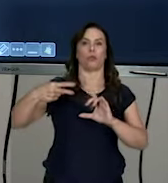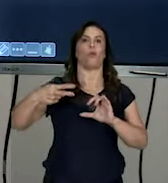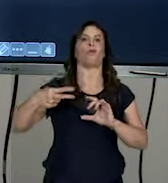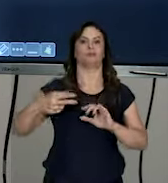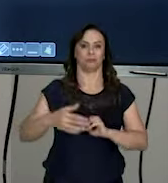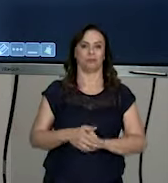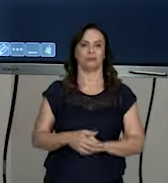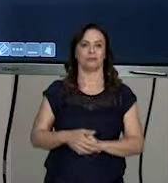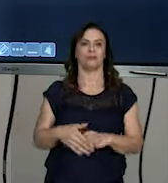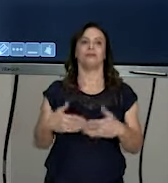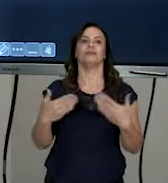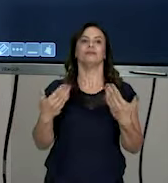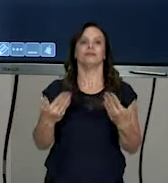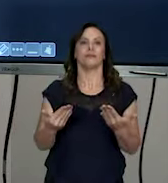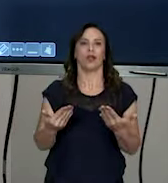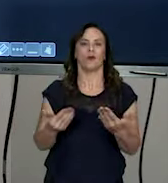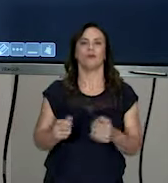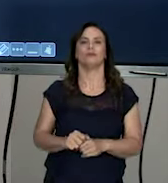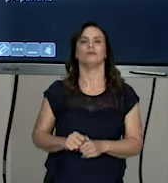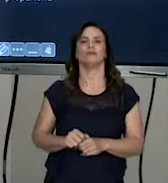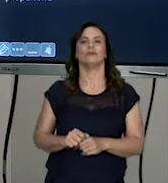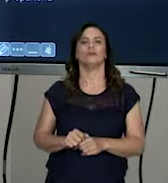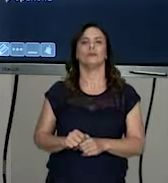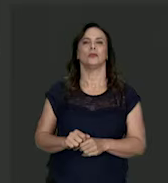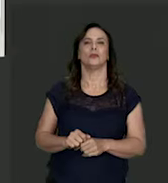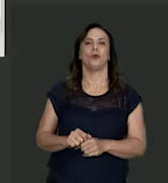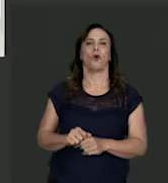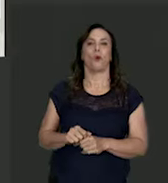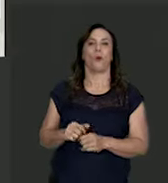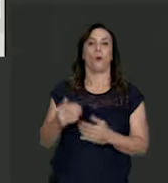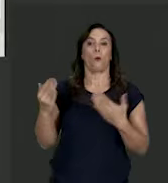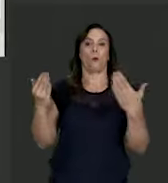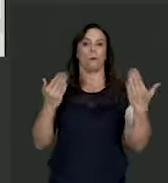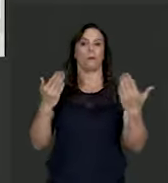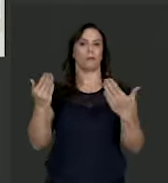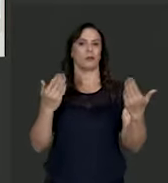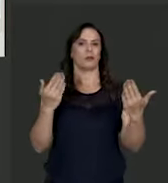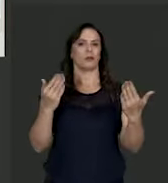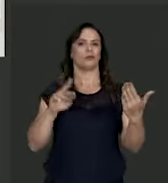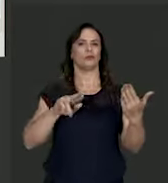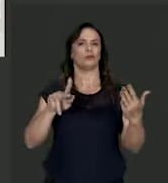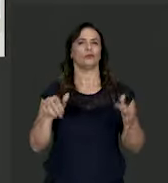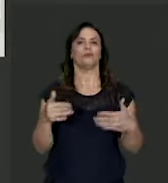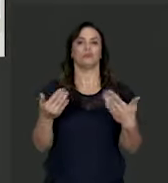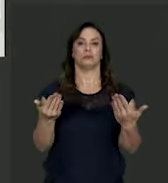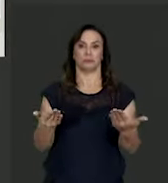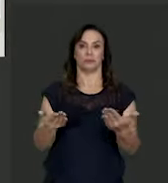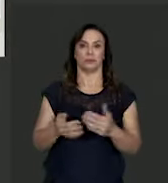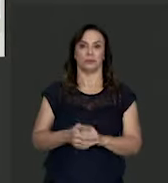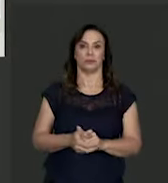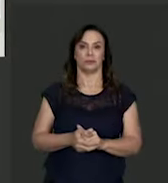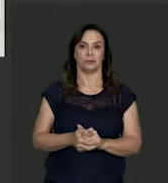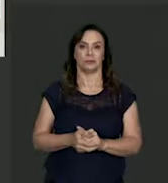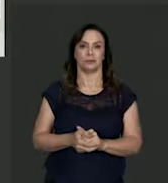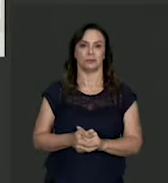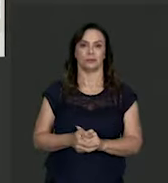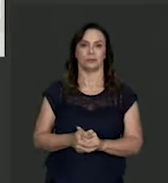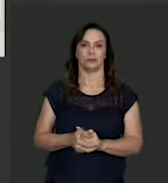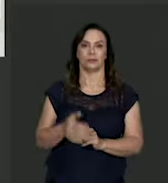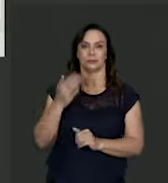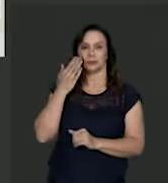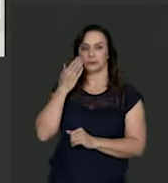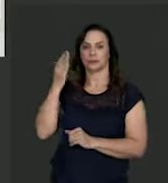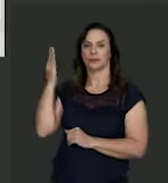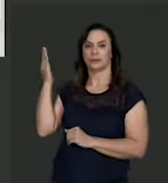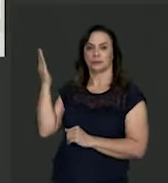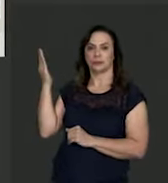dessas duas, de uma substância dessa para outra? Olha, aqui, ó, na função